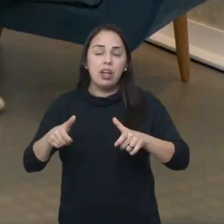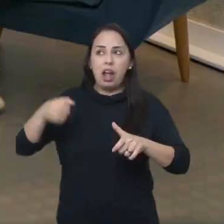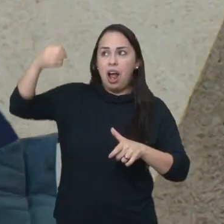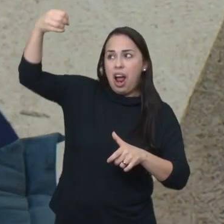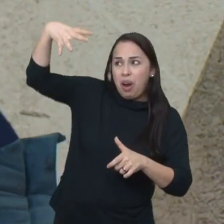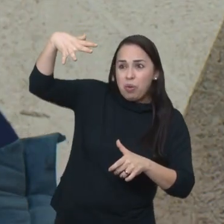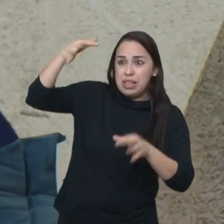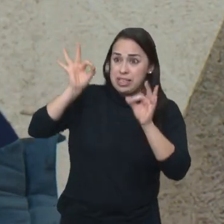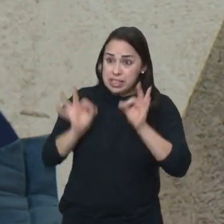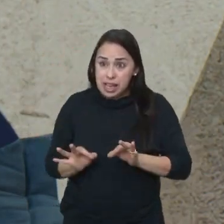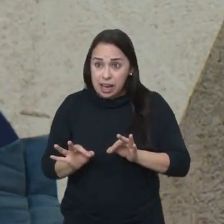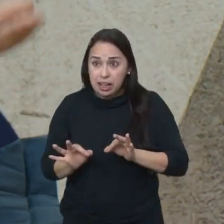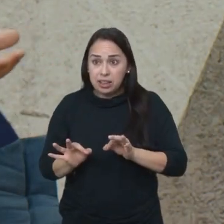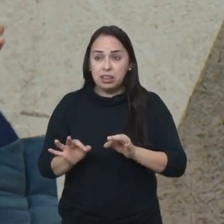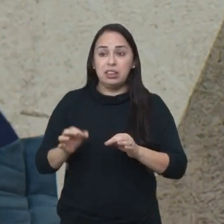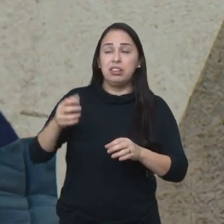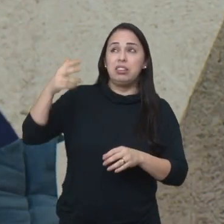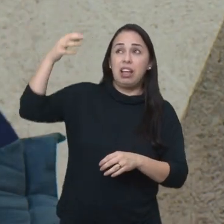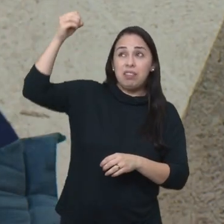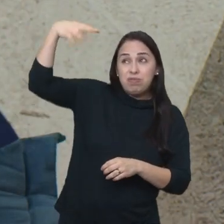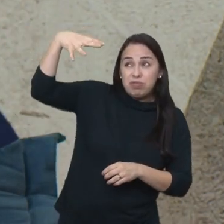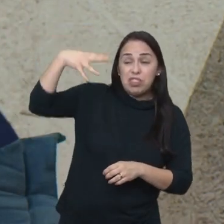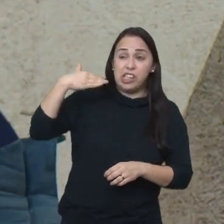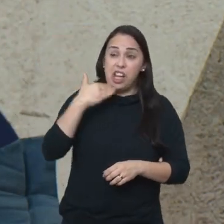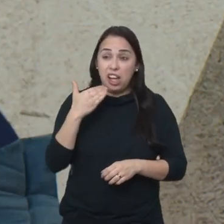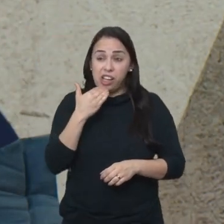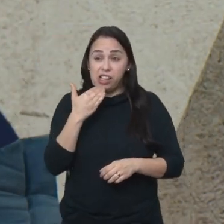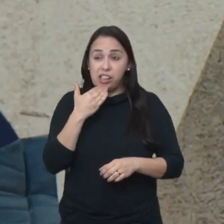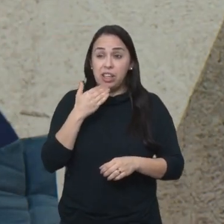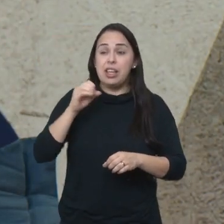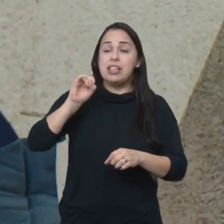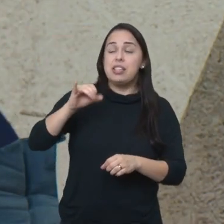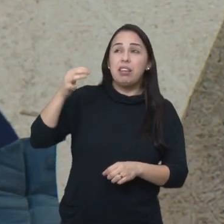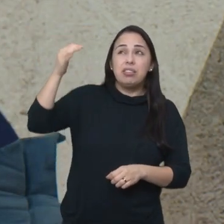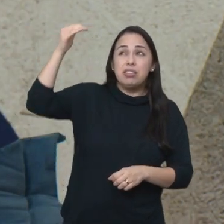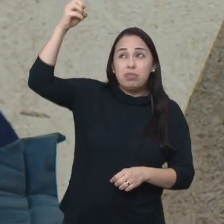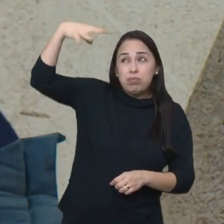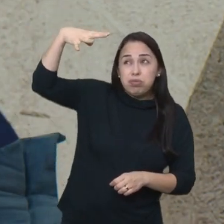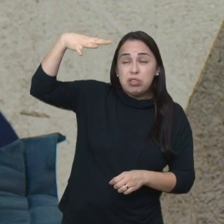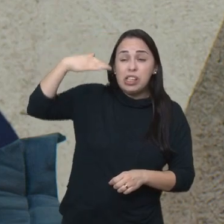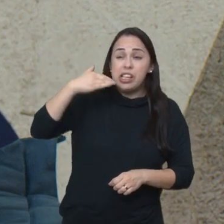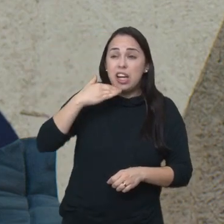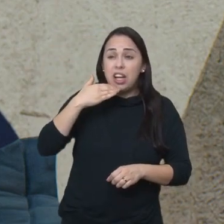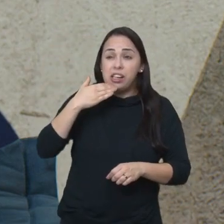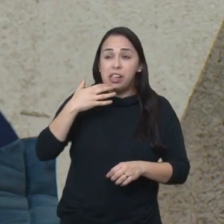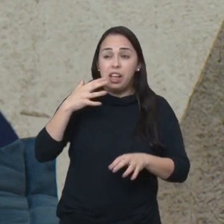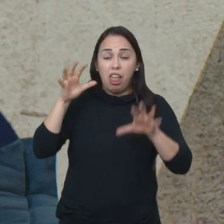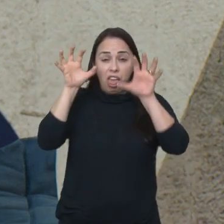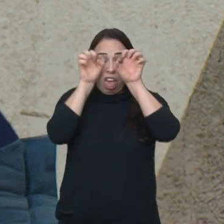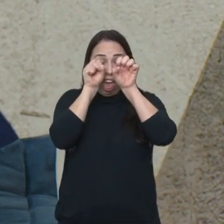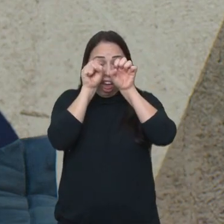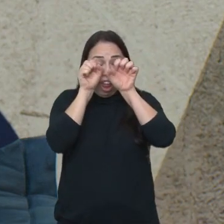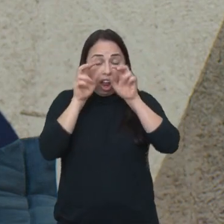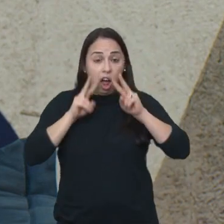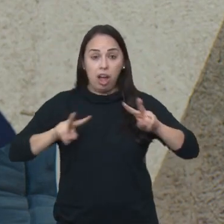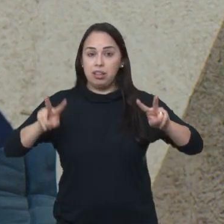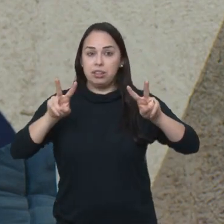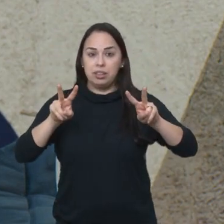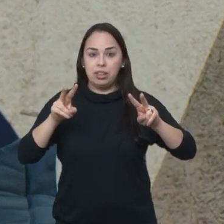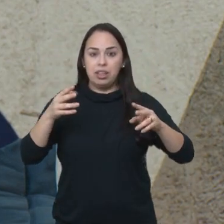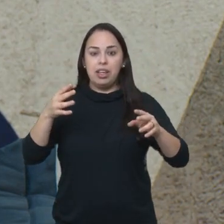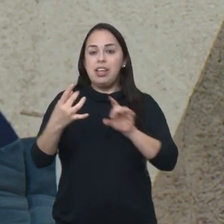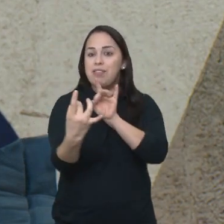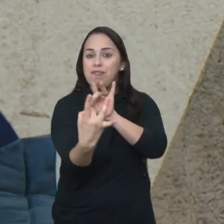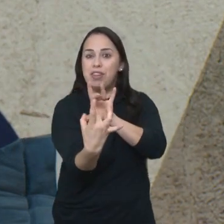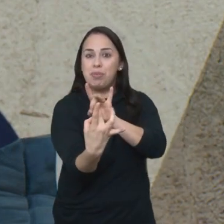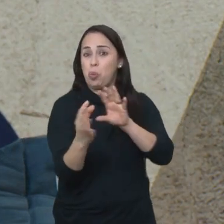a iluminação está adequada, não está. Então, se a iluminação não estiver adequada, o intérprete cega no palco, ele não consegue ter o